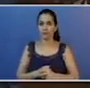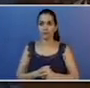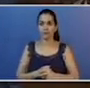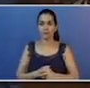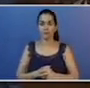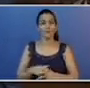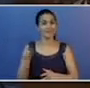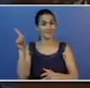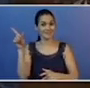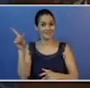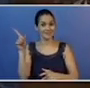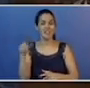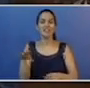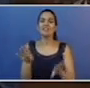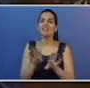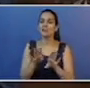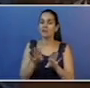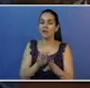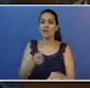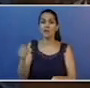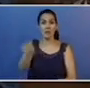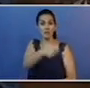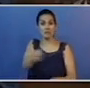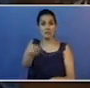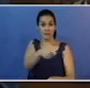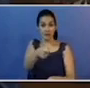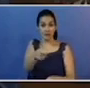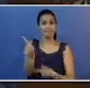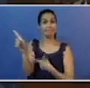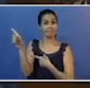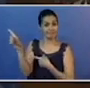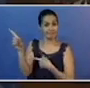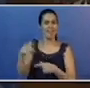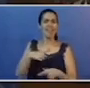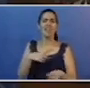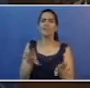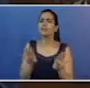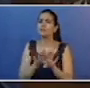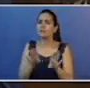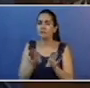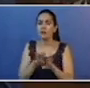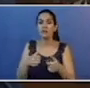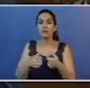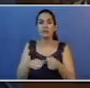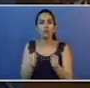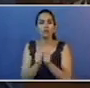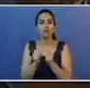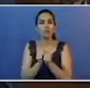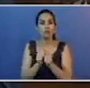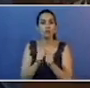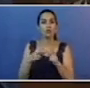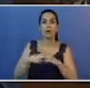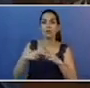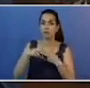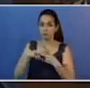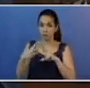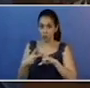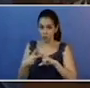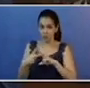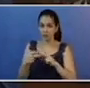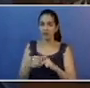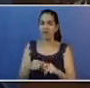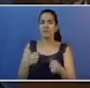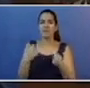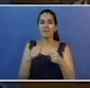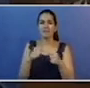A esgrima, que ela também está dentro das lutas, mas aqui como esporte de precisão, por quê? O atleta precisa atingir o outro